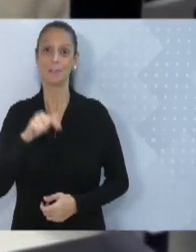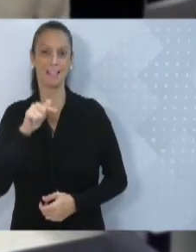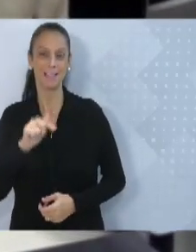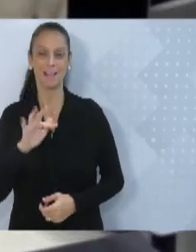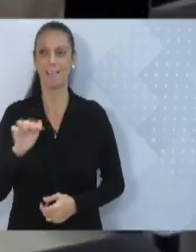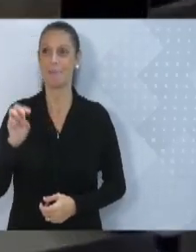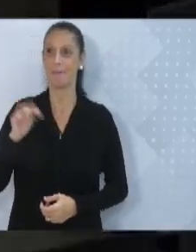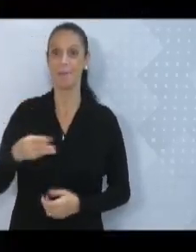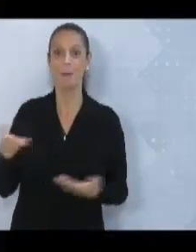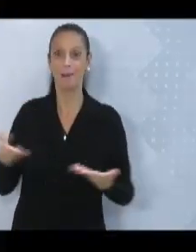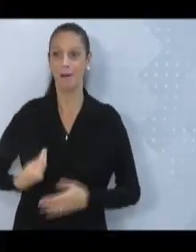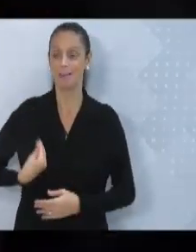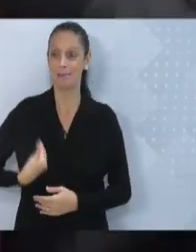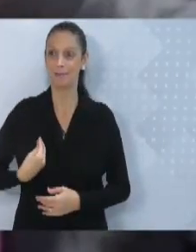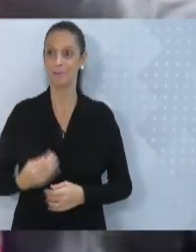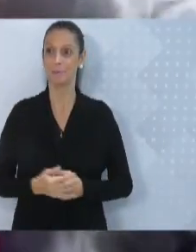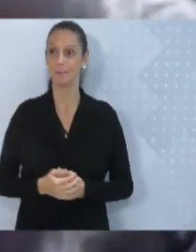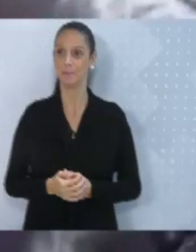estamos